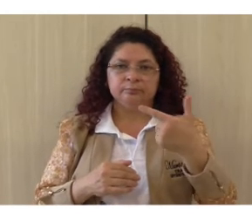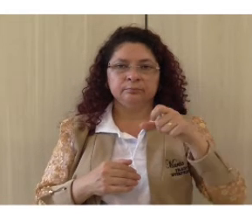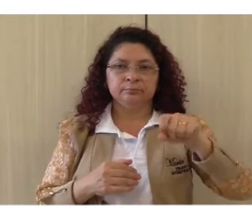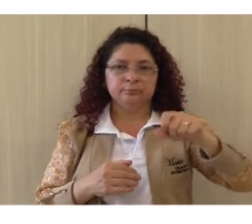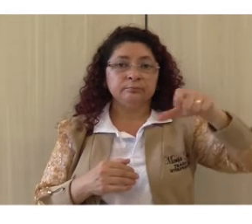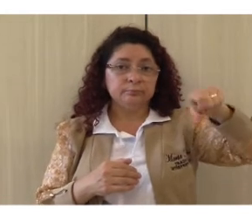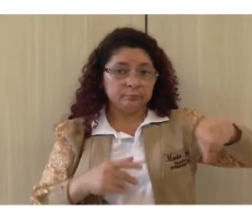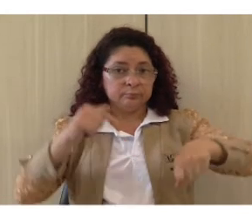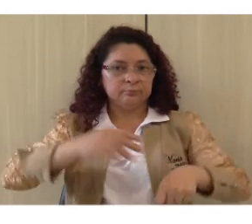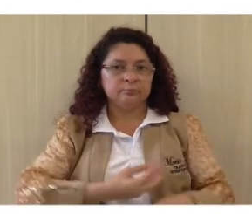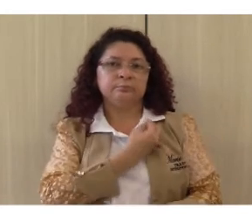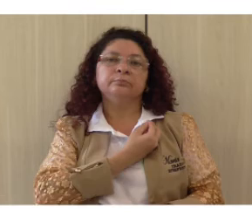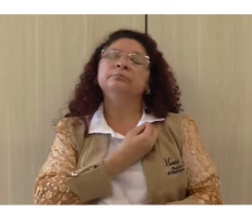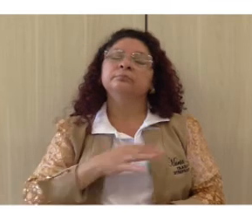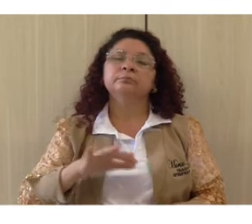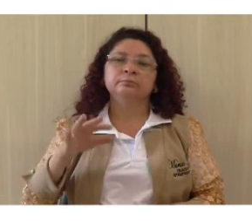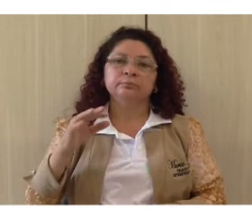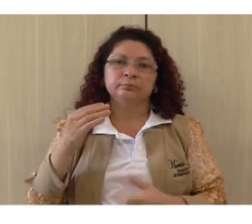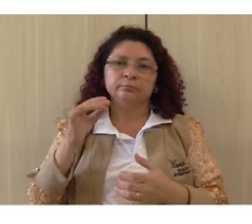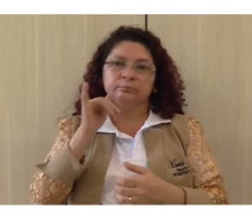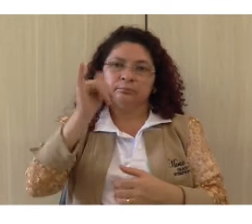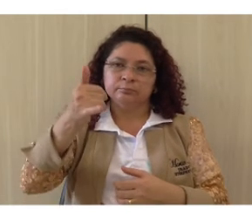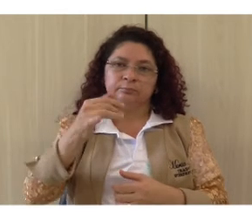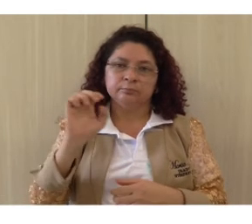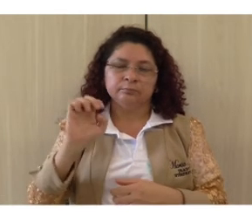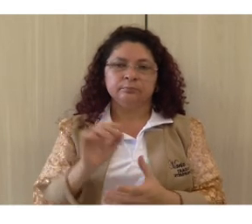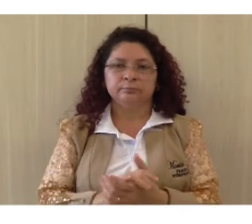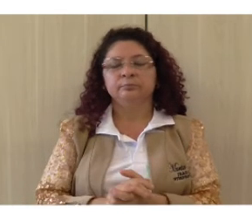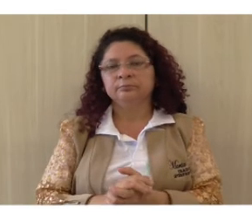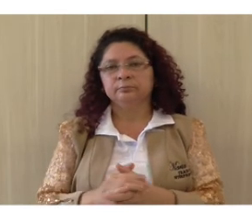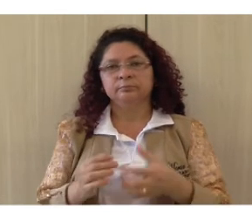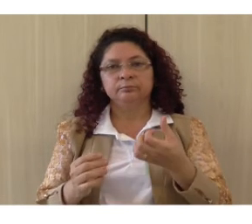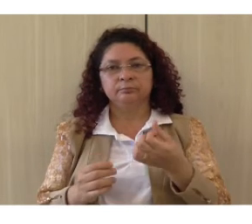6.2.2.9 deste edital, ressalvado o disposto no subitem